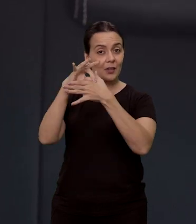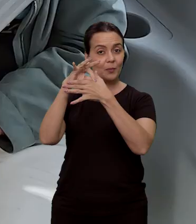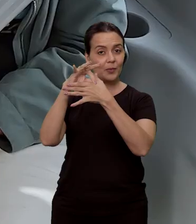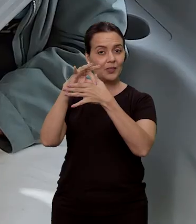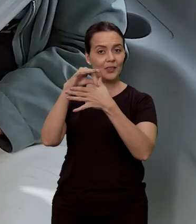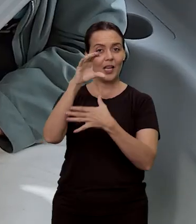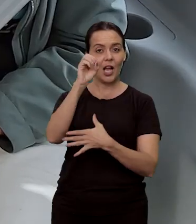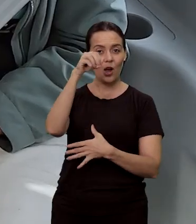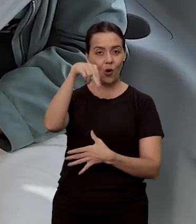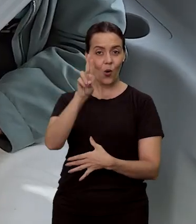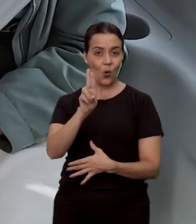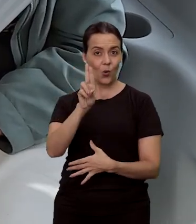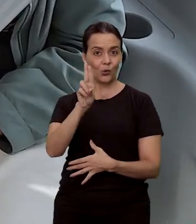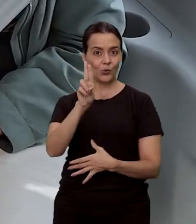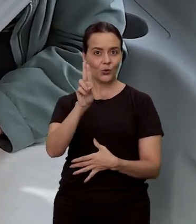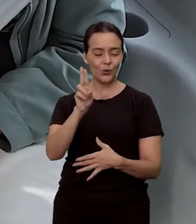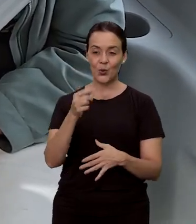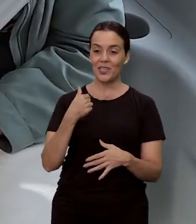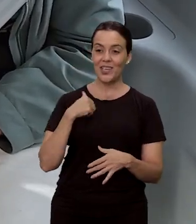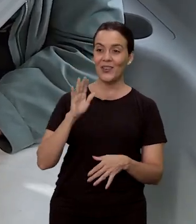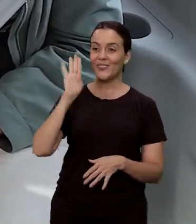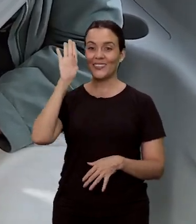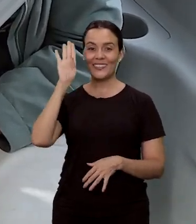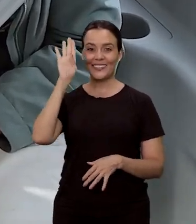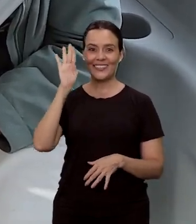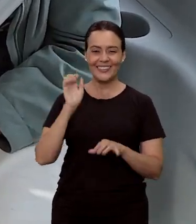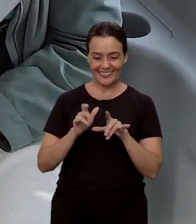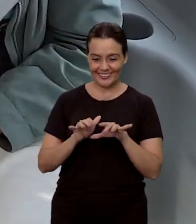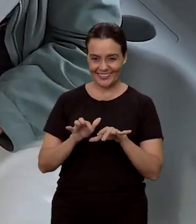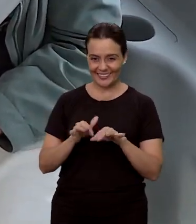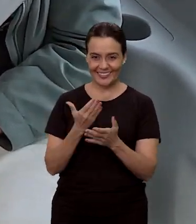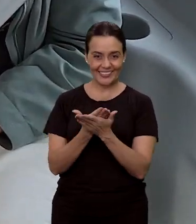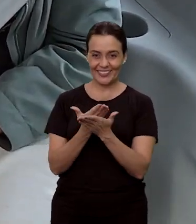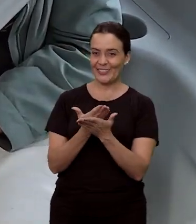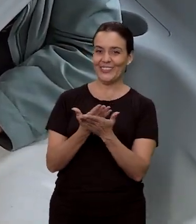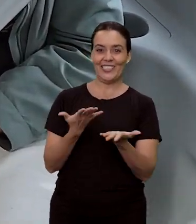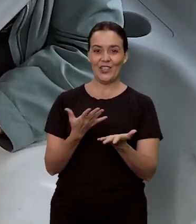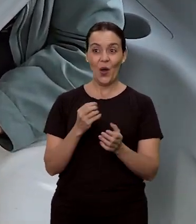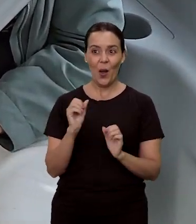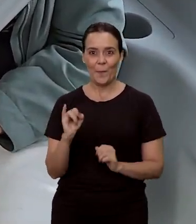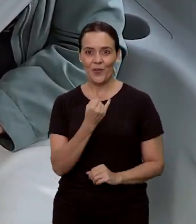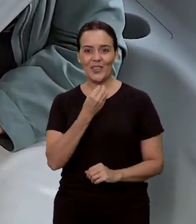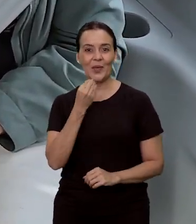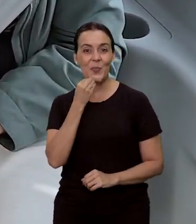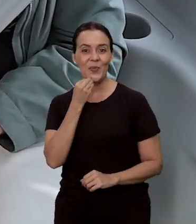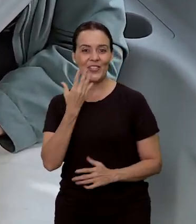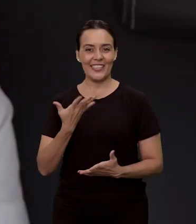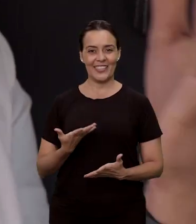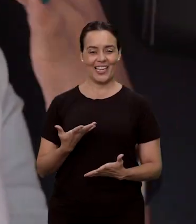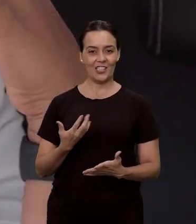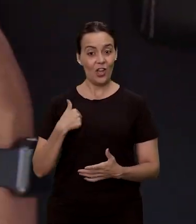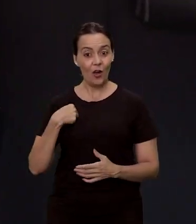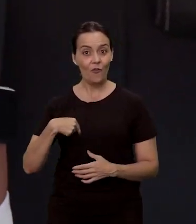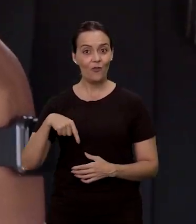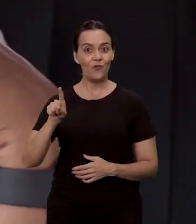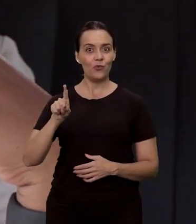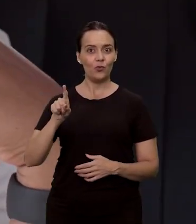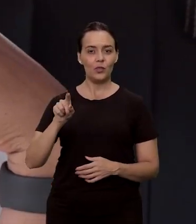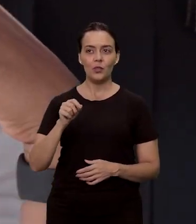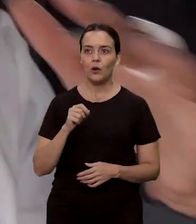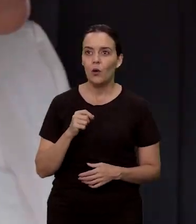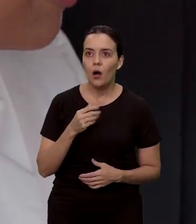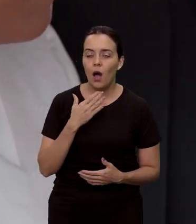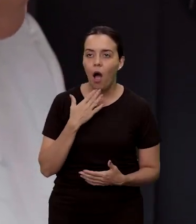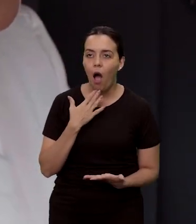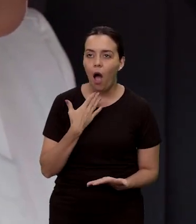na ONU. E eu, enquanto estudante da sua internacional, estava aqui, ó. Chique, minha oportunidades, vou. E aí eu falei,